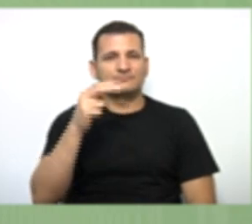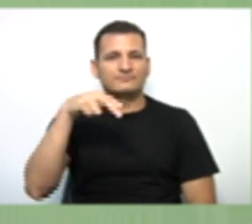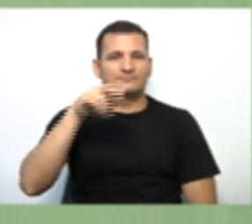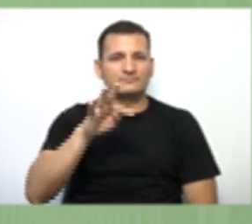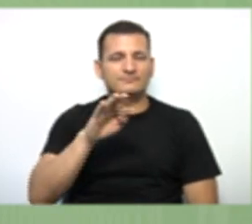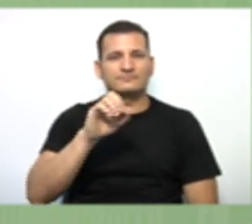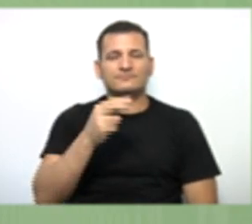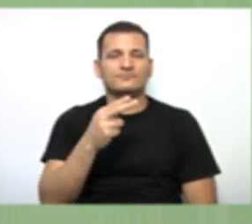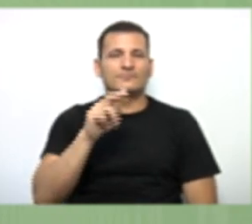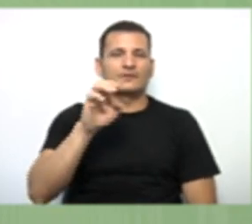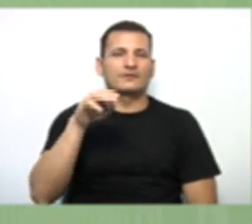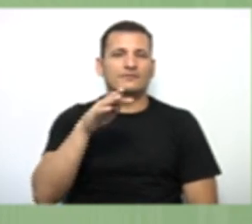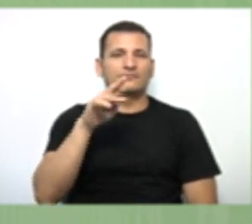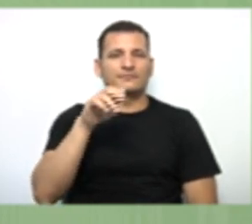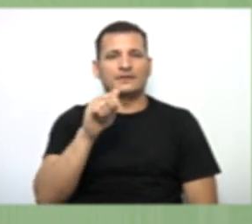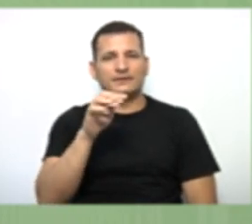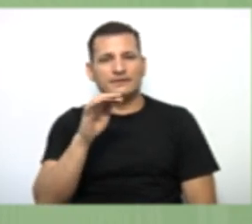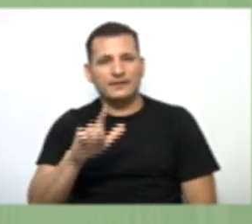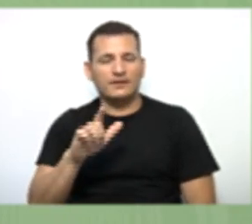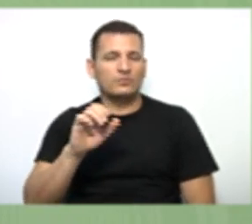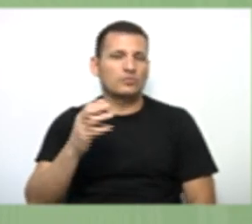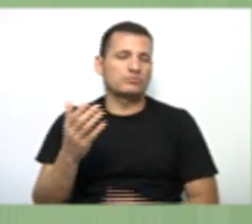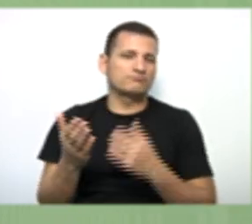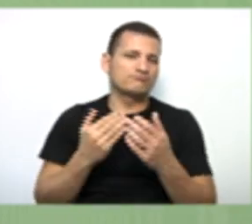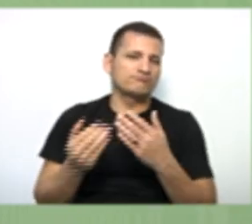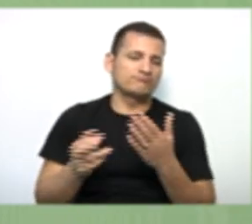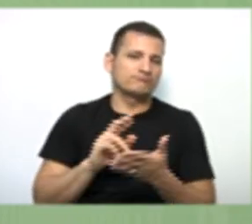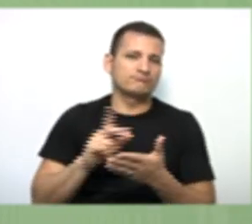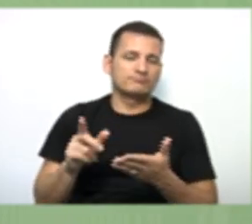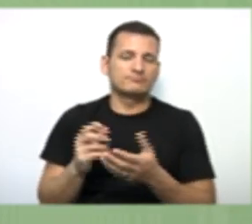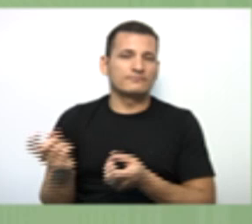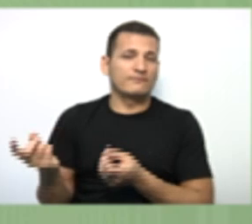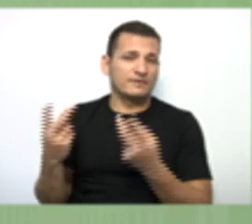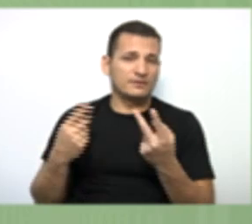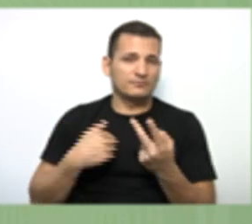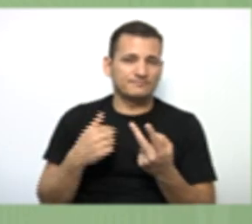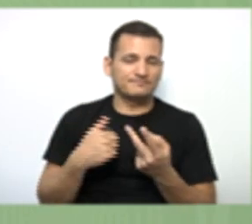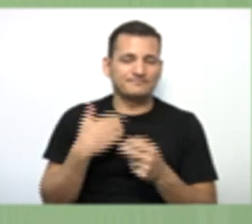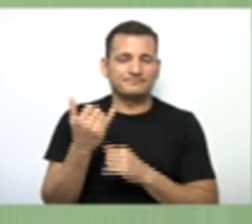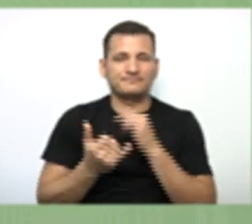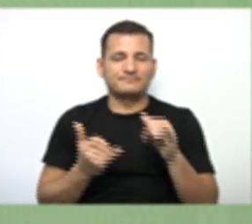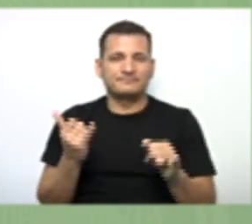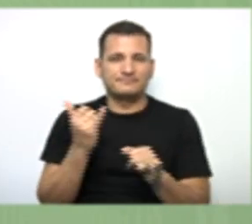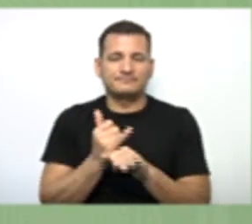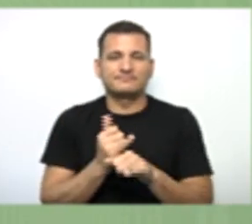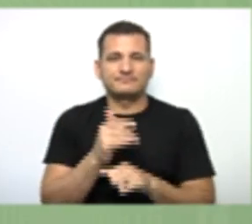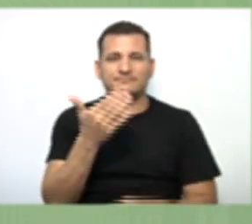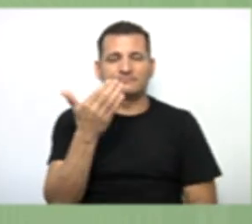a Embratel, ou sei lá, qualquer uma dessas aí, acabou de vender para mim uma